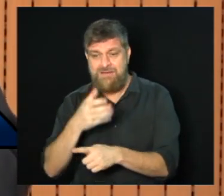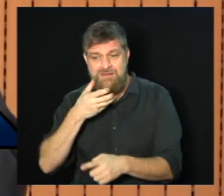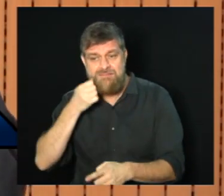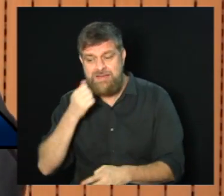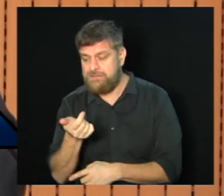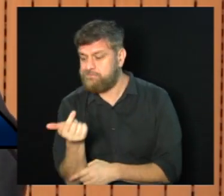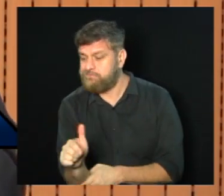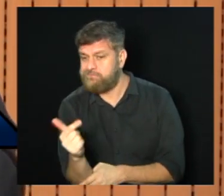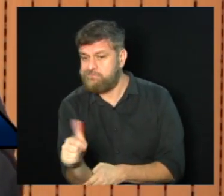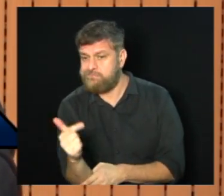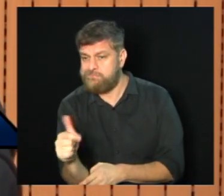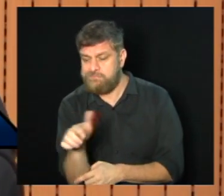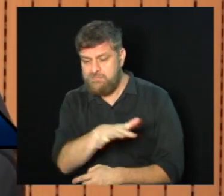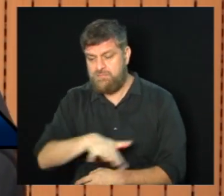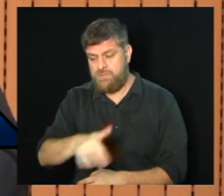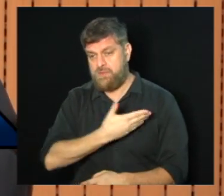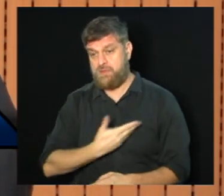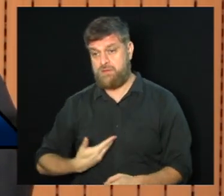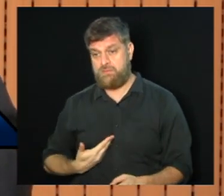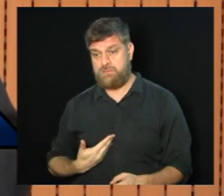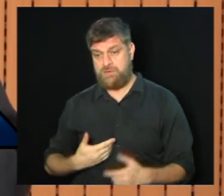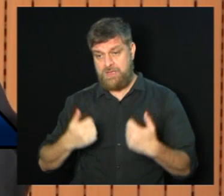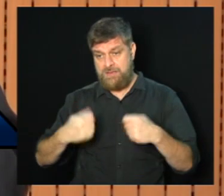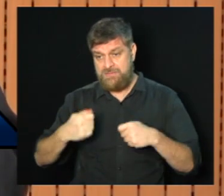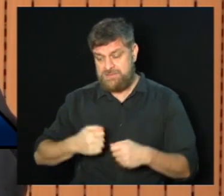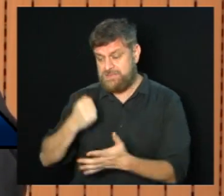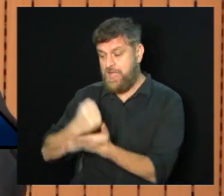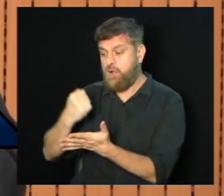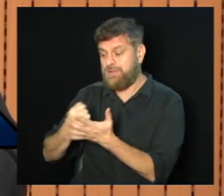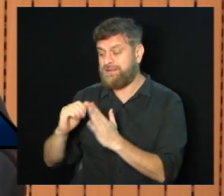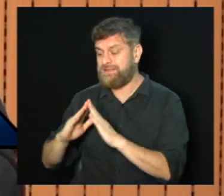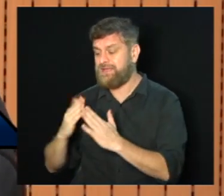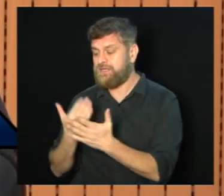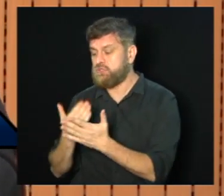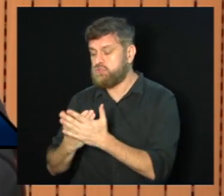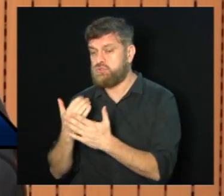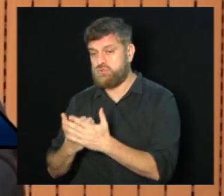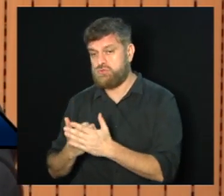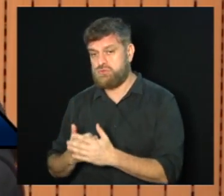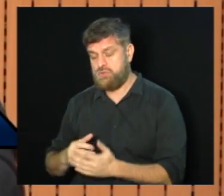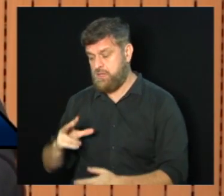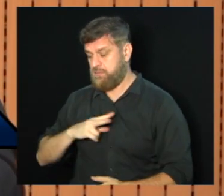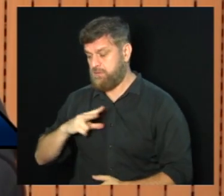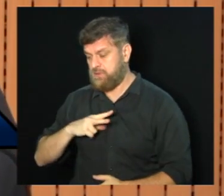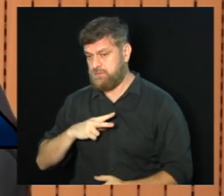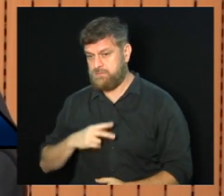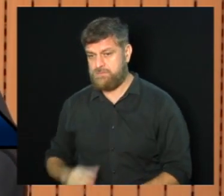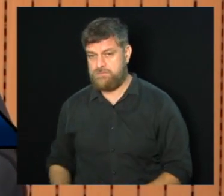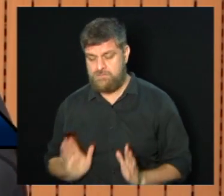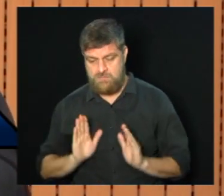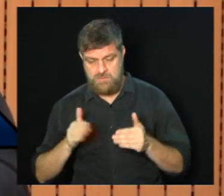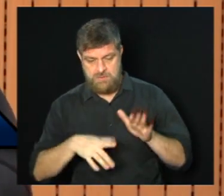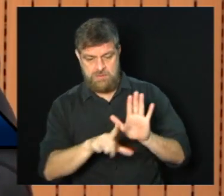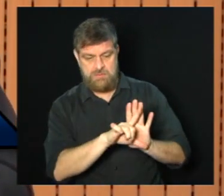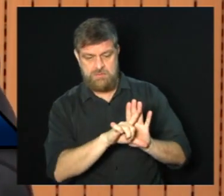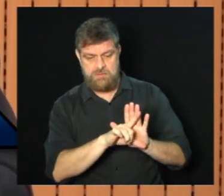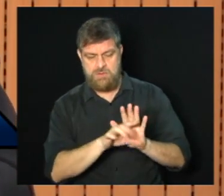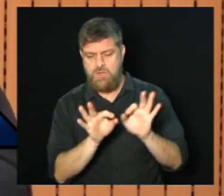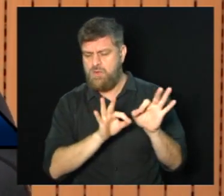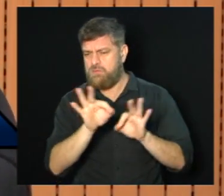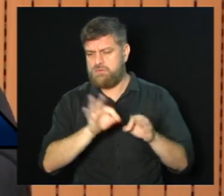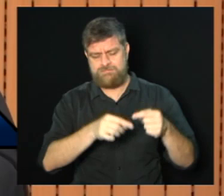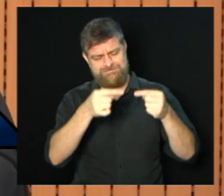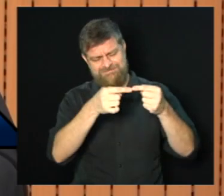o caso, poder, então, fazer essa contratação. Mas, na perspectiva de constitucionalidade e legalidade, o